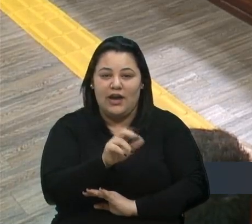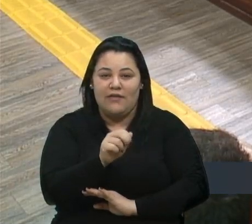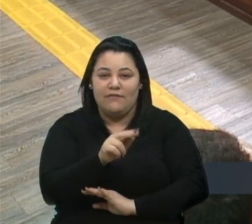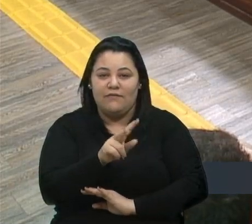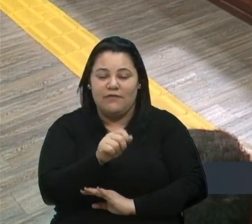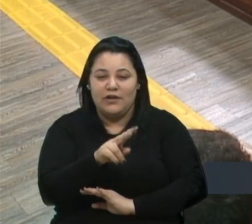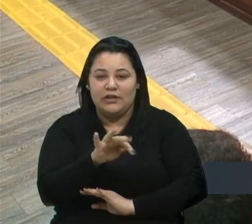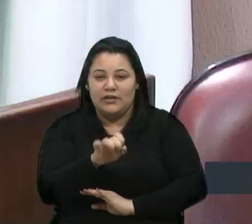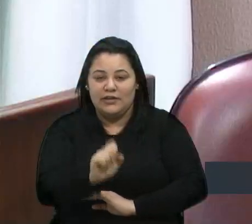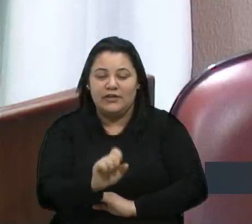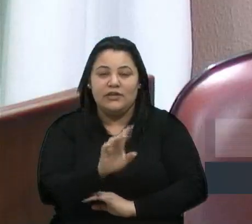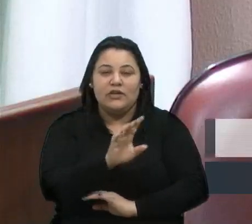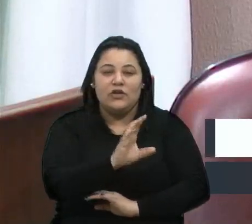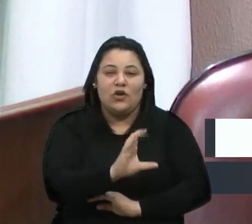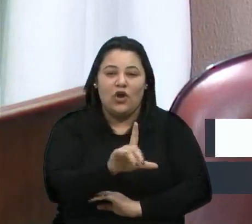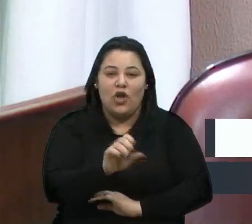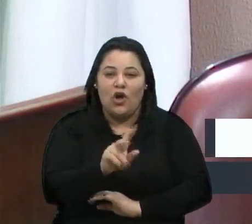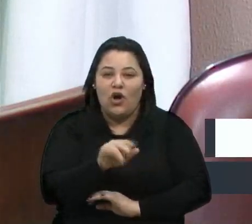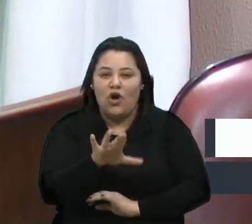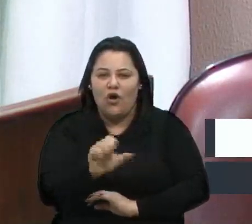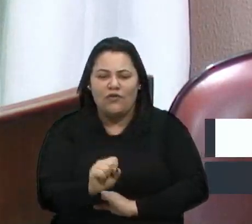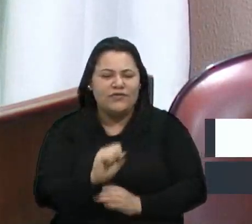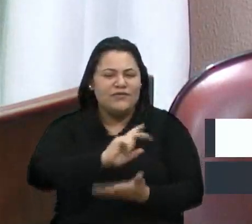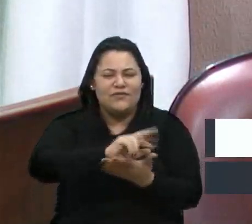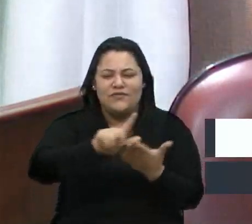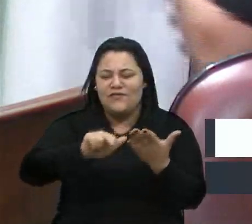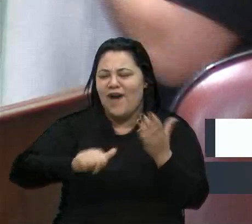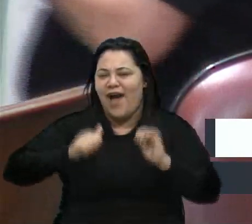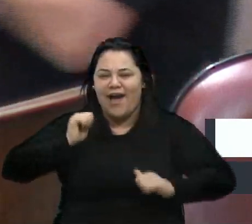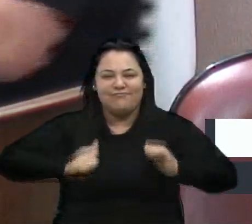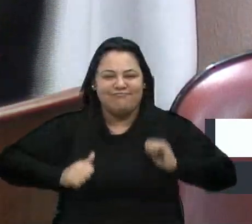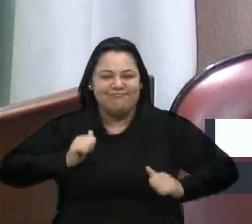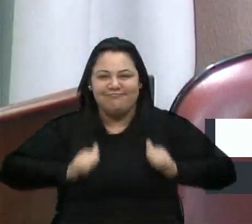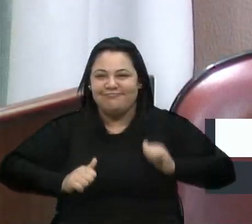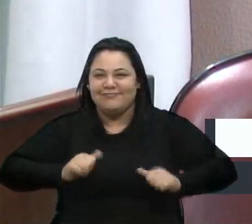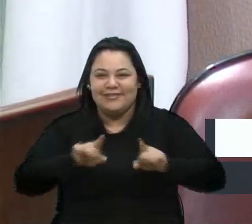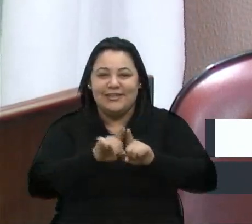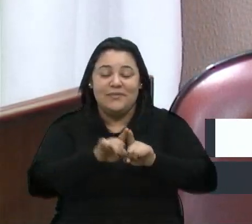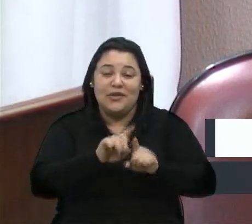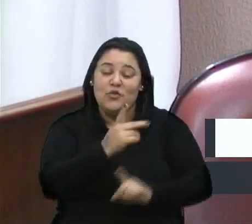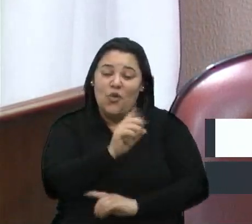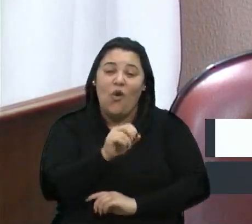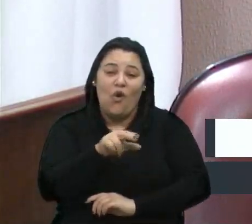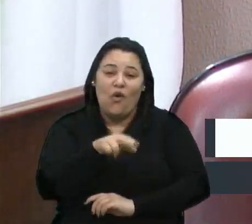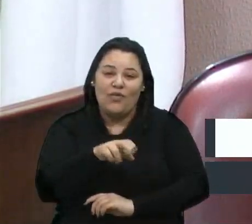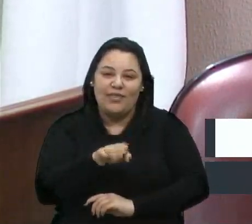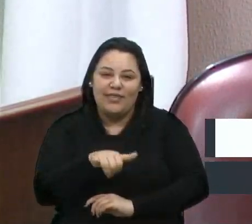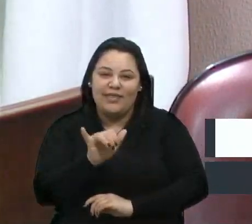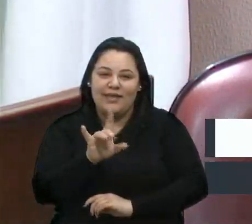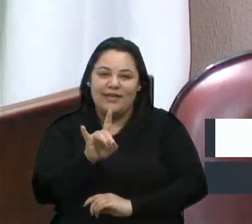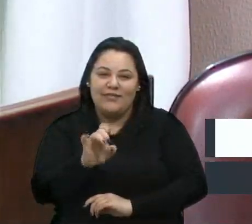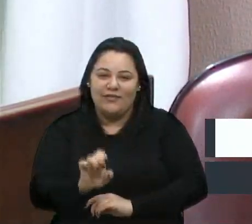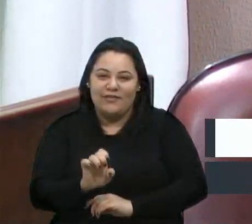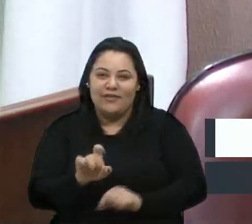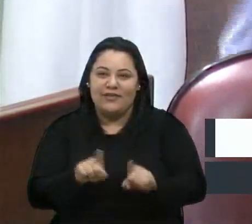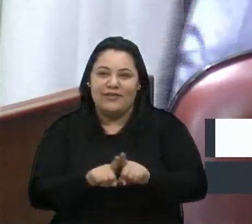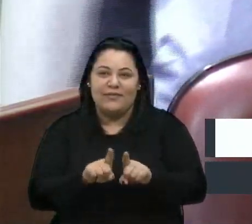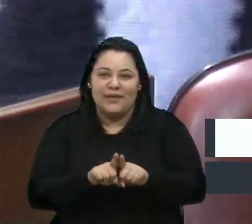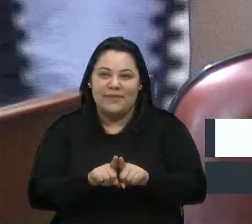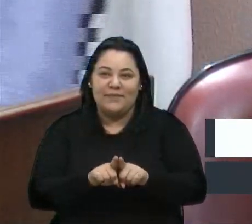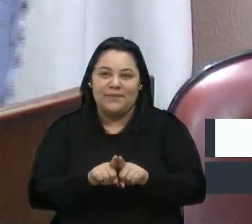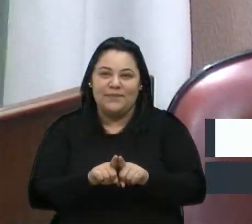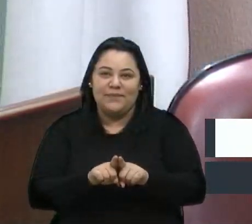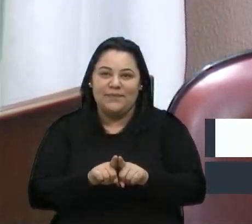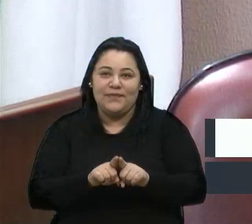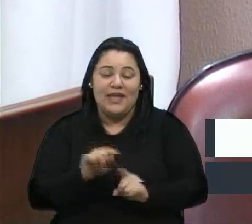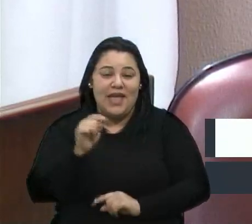Clóvis Tadeu Garcês, do Edivino Menegatti, dos Ternos de Reis e do Oneide Bertucci. E aí eu preciso falar um pouquinho só, presidente, que